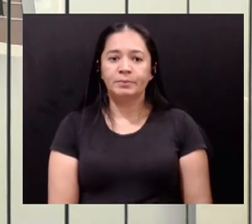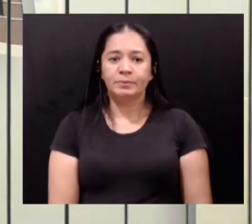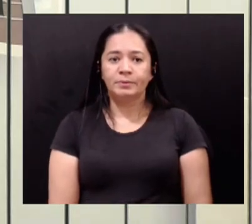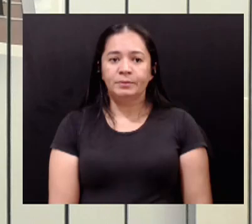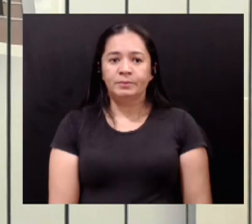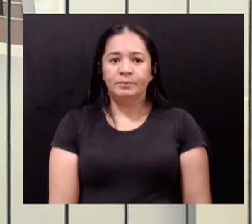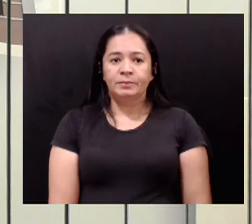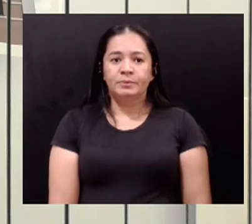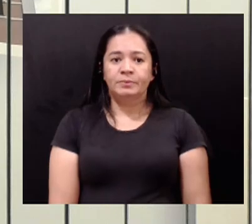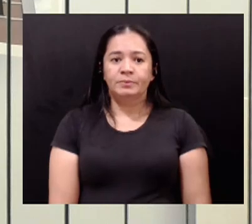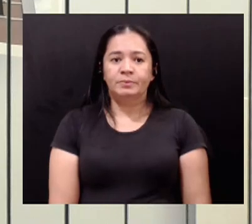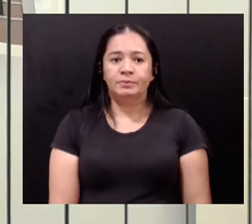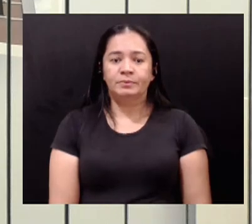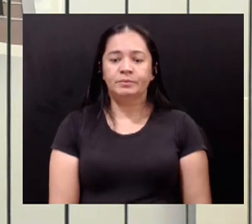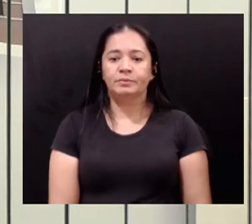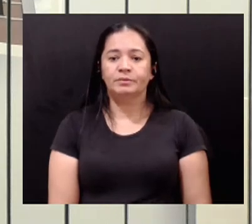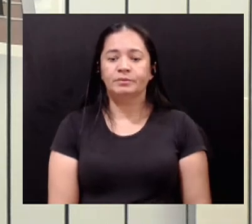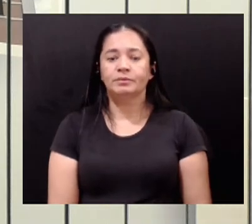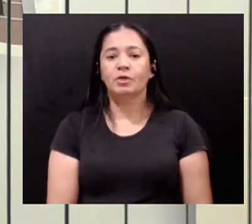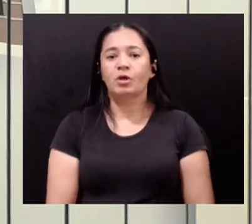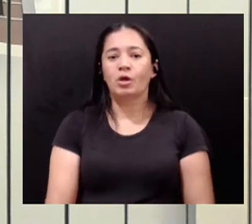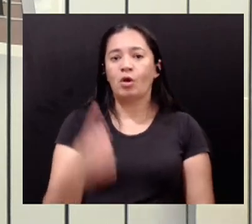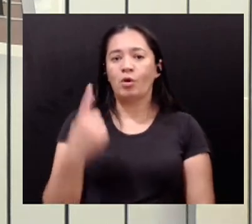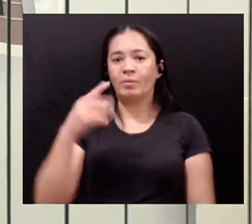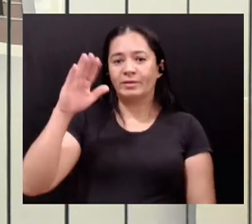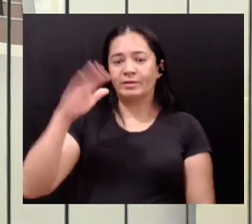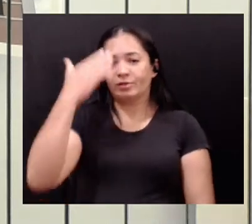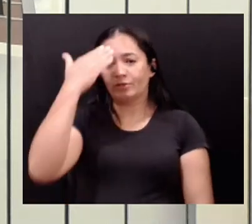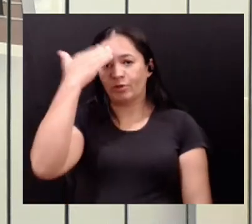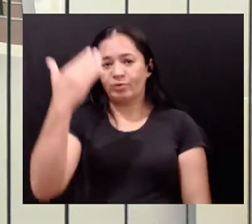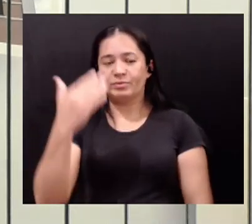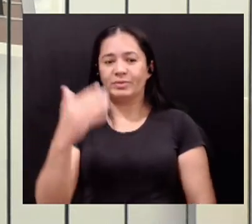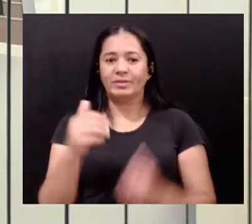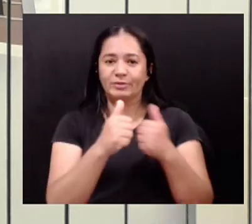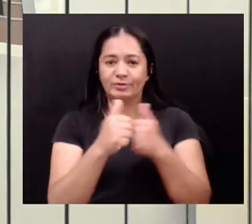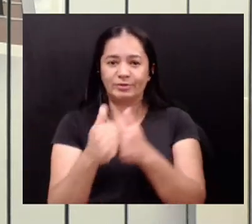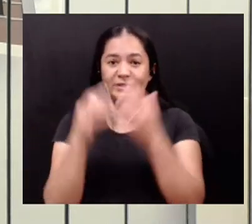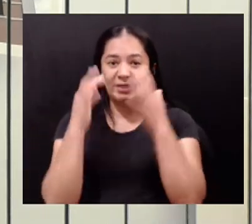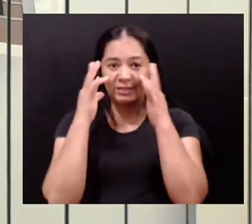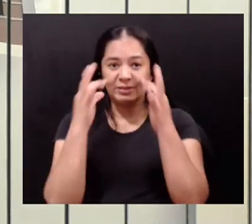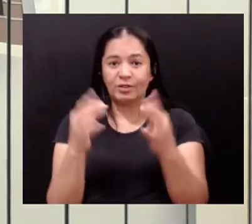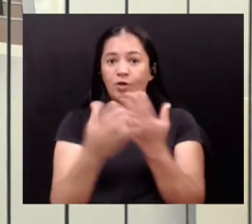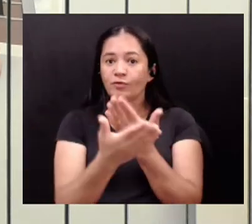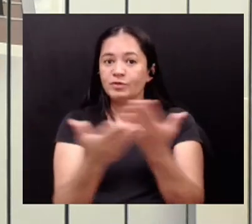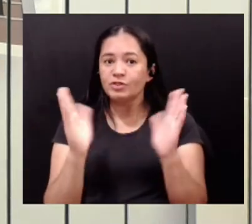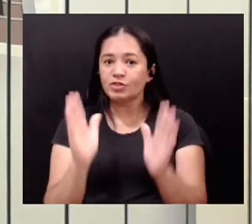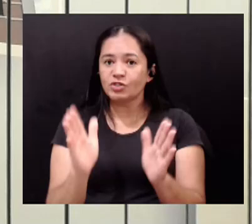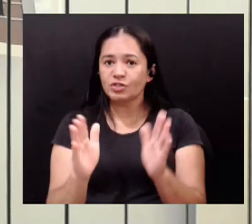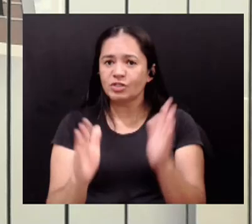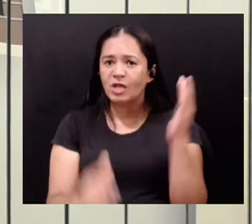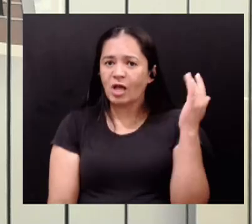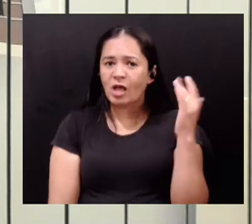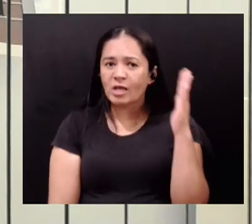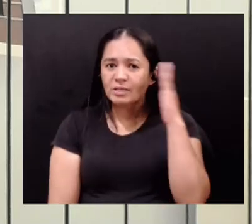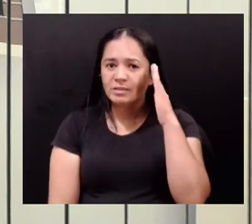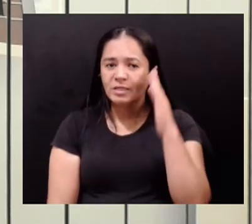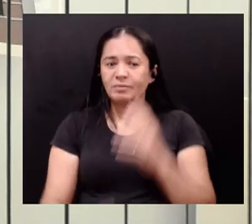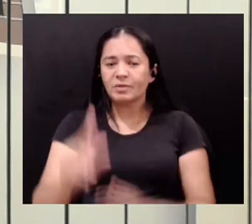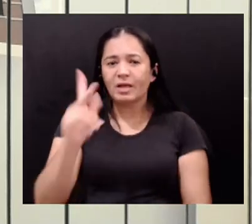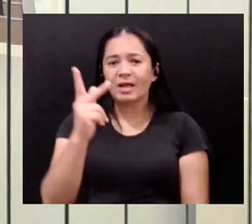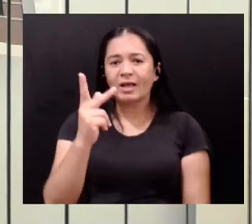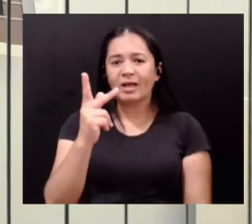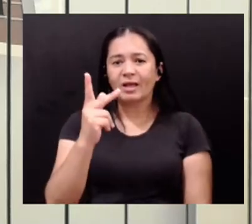1h mais 2 minutos, muito obrigado pela sua companhia, pela sua audiência. Você já ouviu falar da H. pylori? É uma bactéria